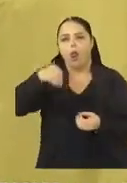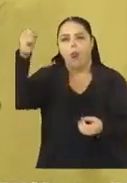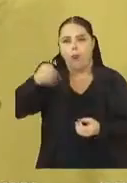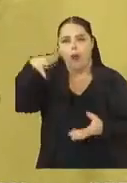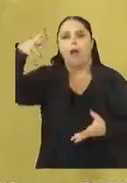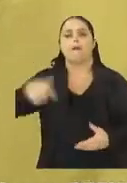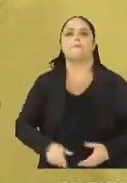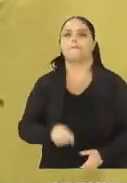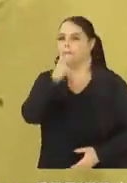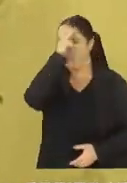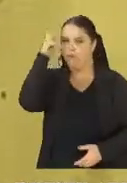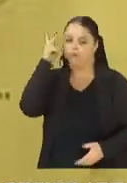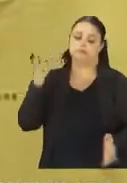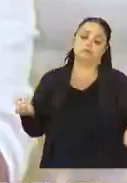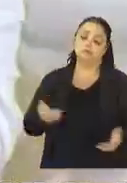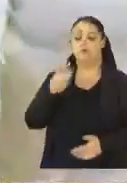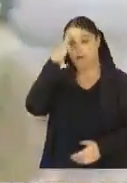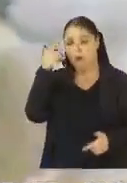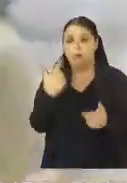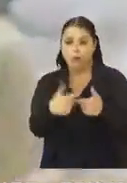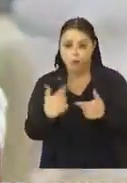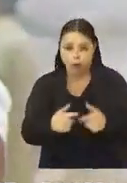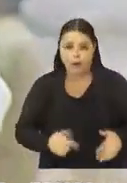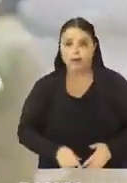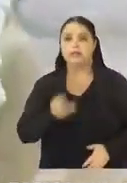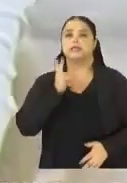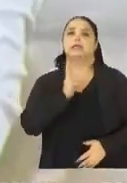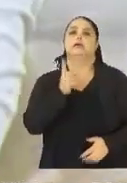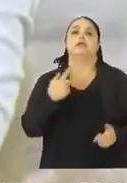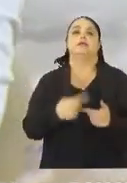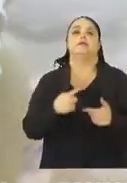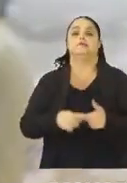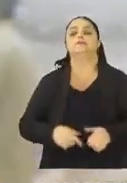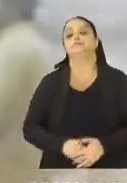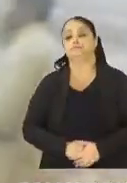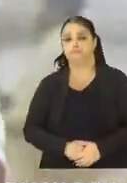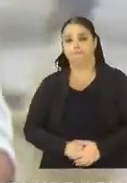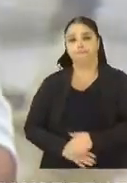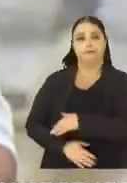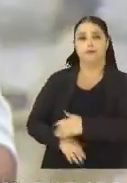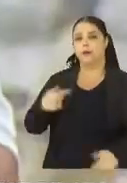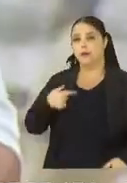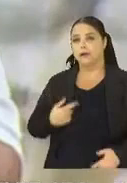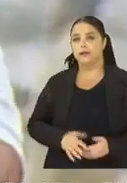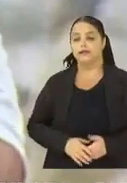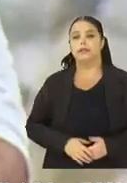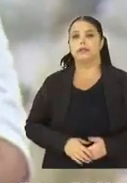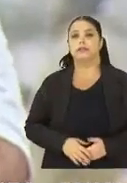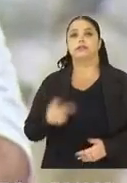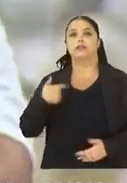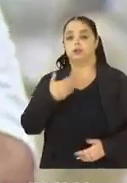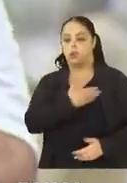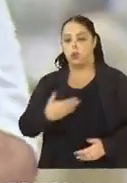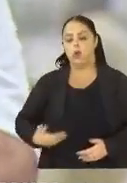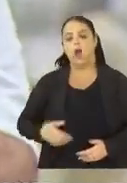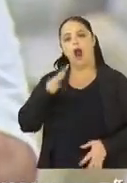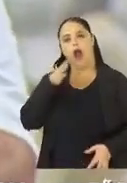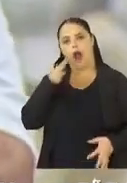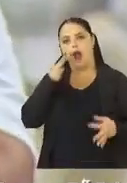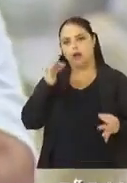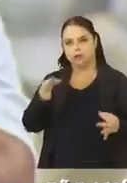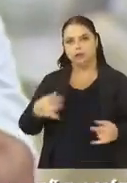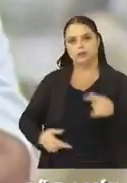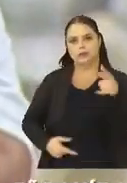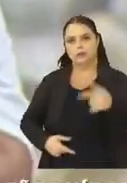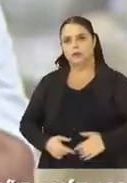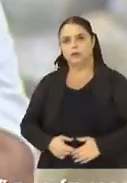não sabe que eu tô falando e sempre porque o pessoal às autoridades tão ouvindo isso